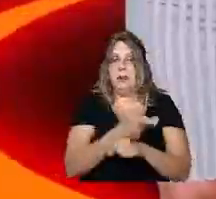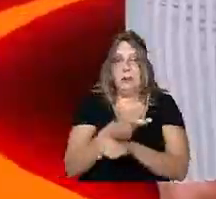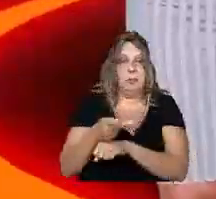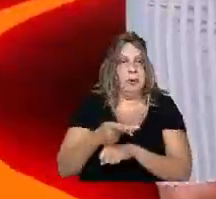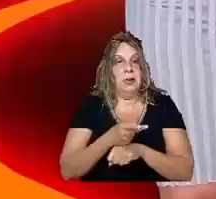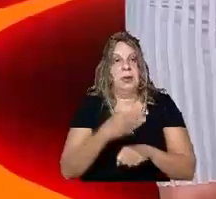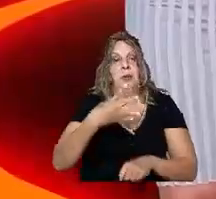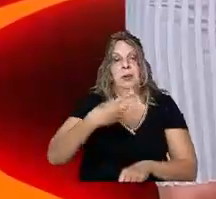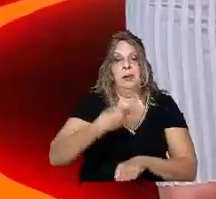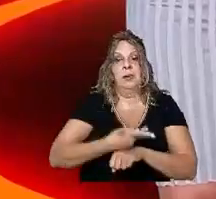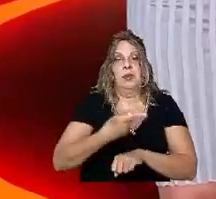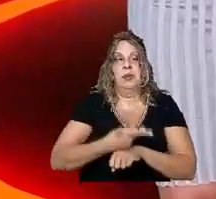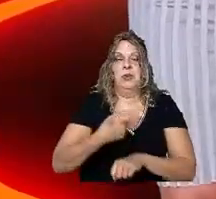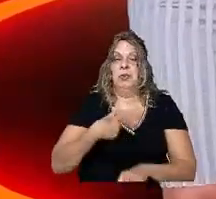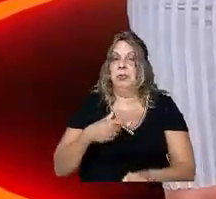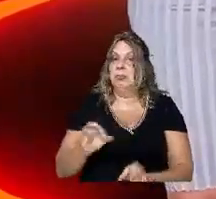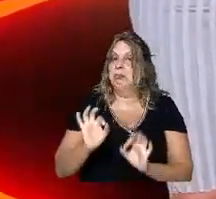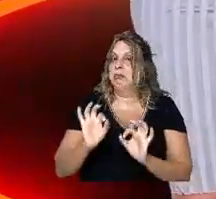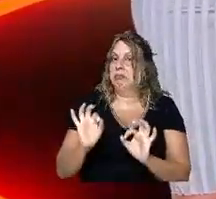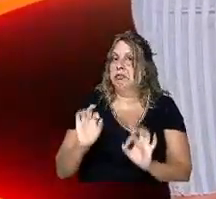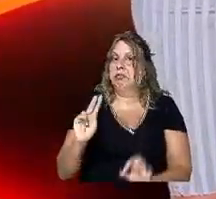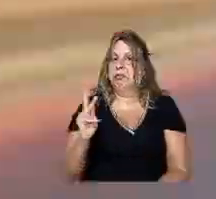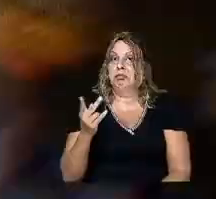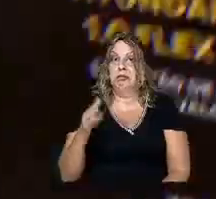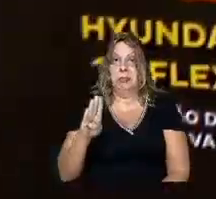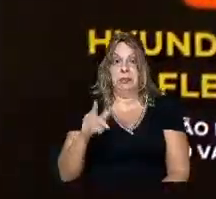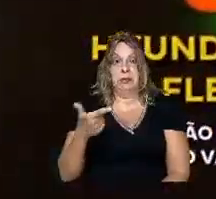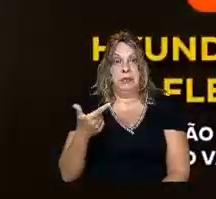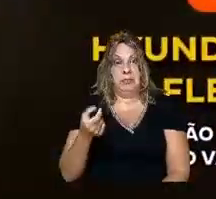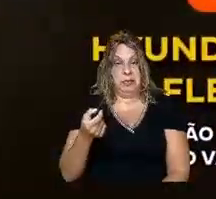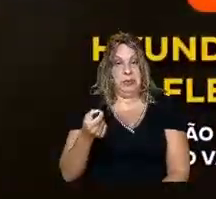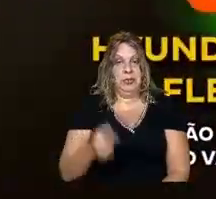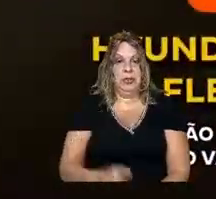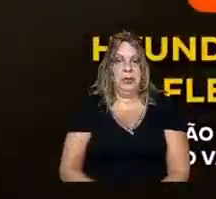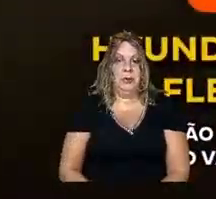No quarto prêmio tem um show de carro, um HB20 Vision.